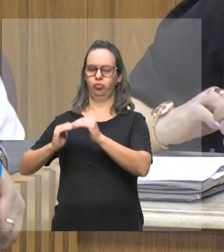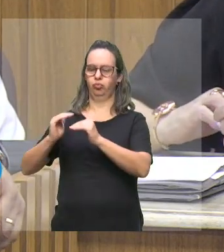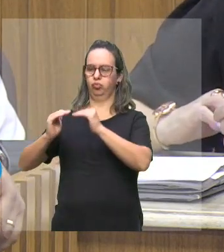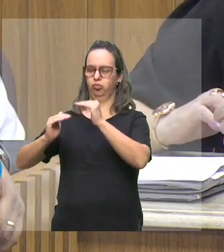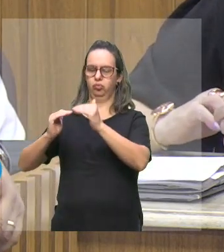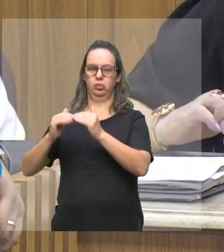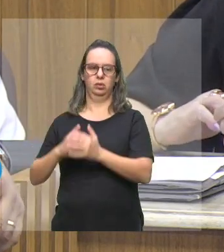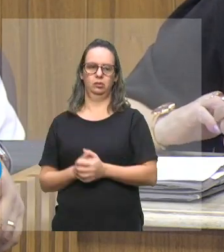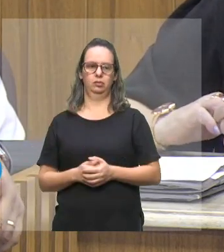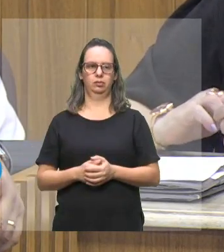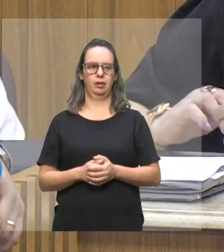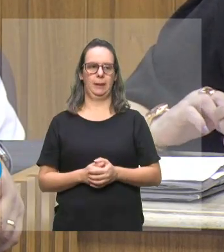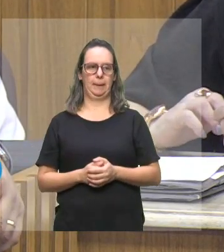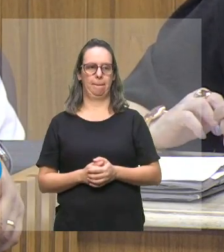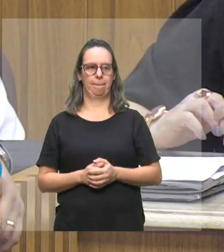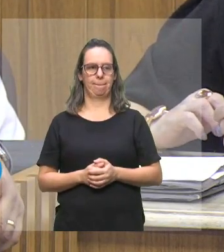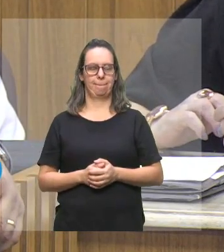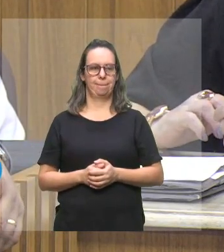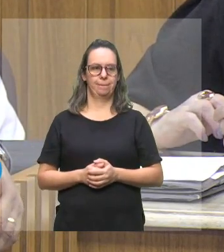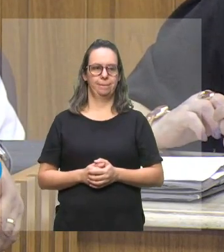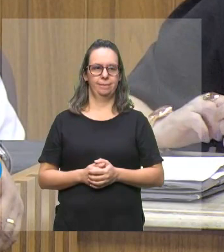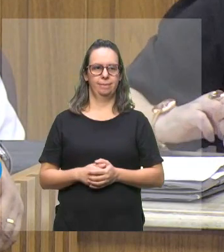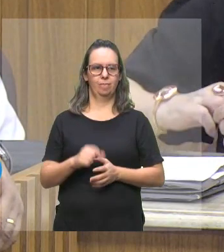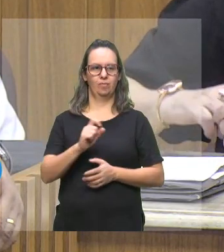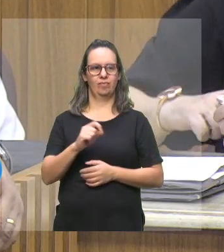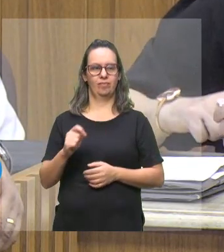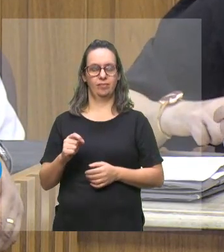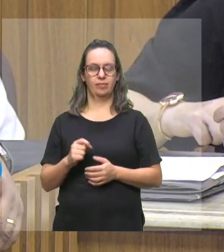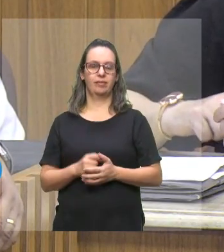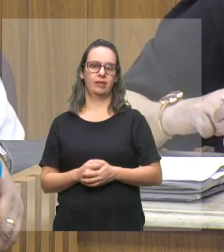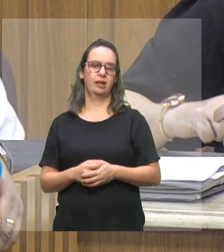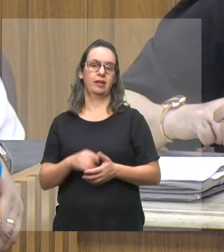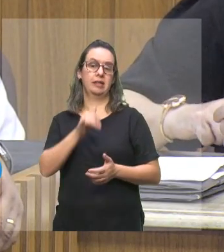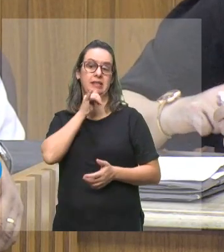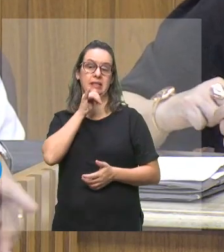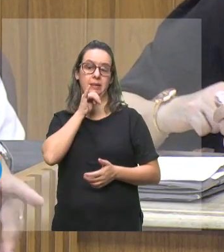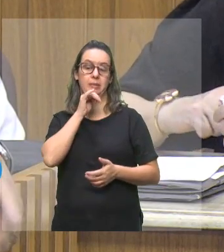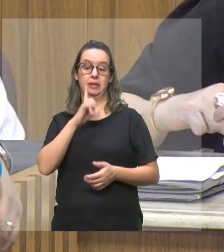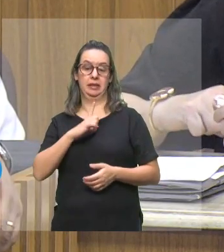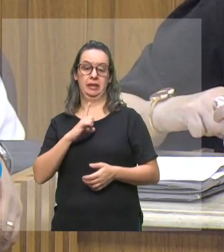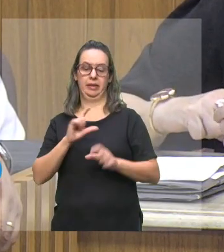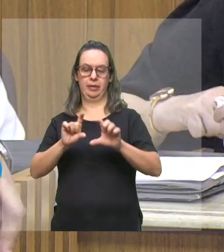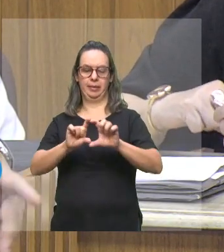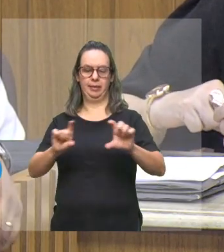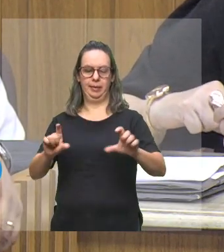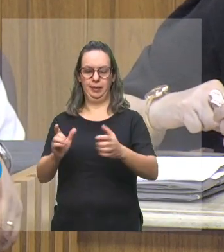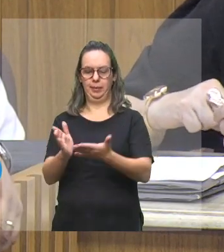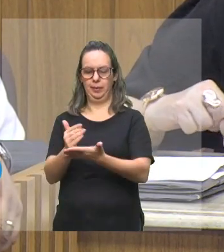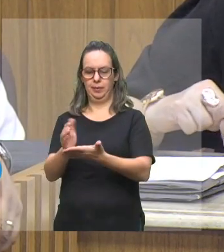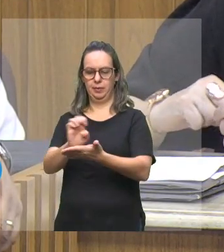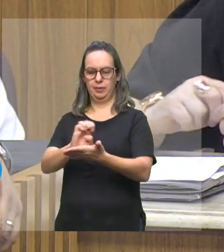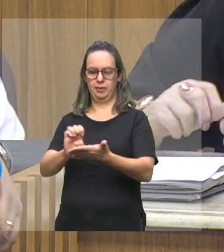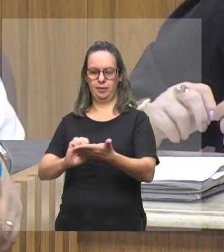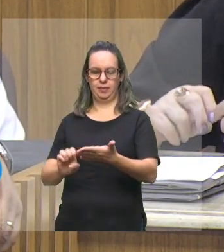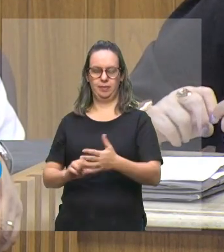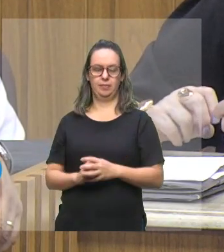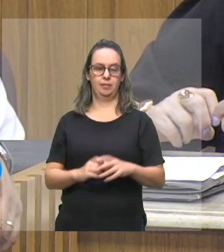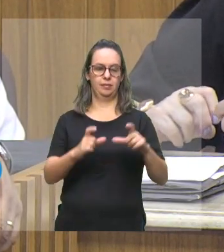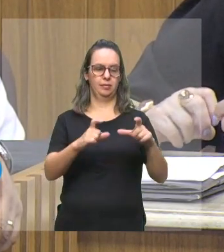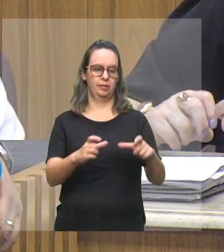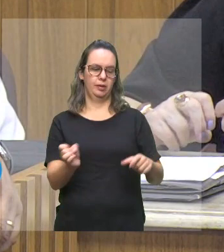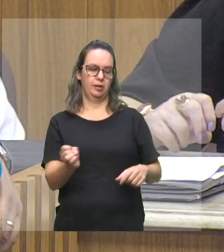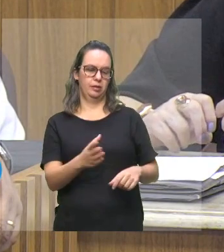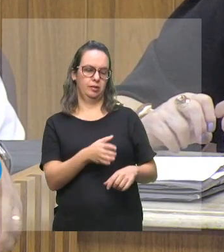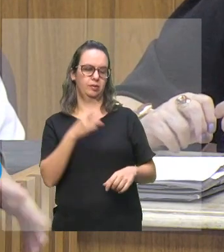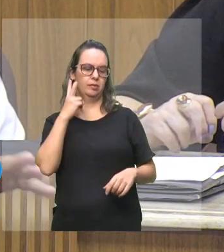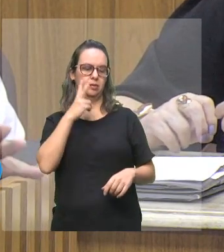aquela coisa, né? Até aquela passagem do Evangelho, não é, que em odres novos para vinhos novos, não é? Às vezes a gente reforma